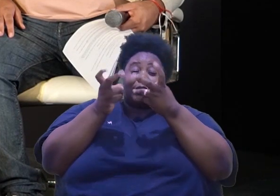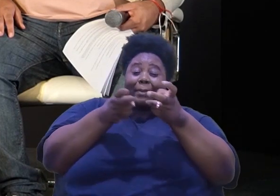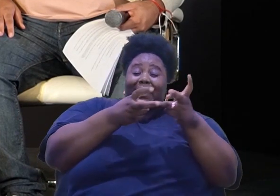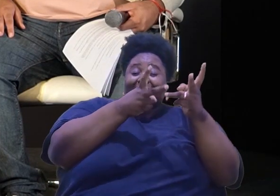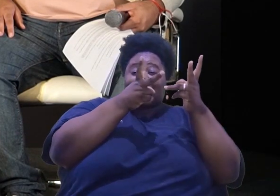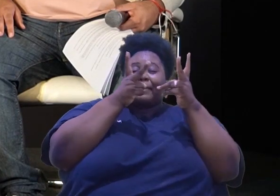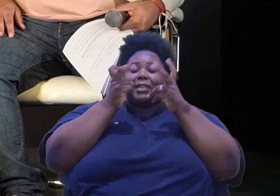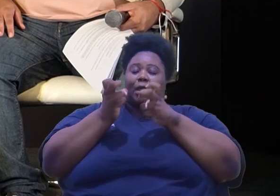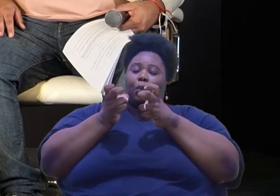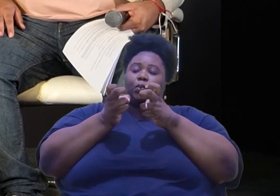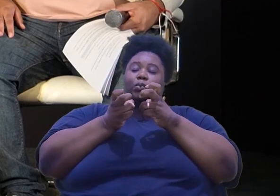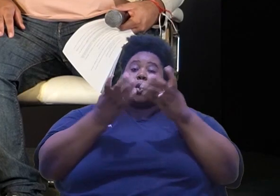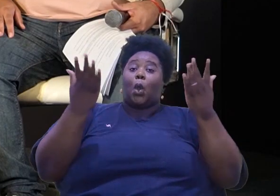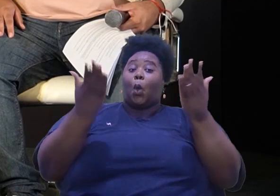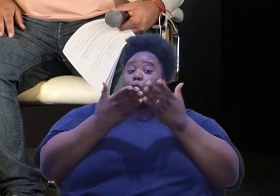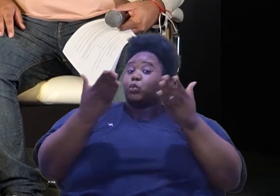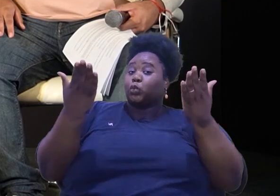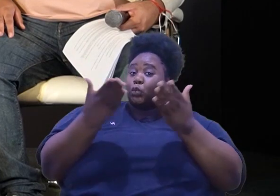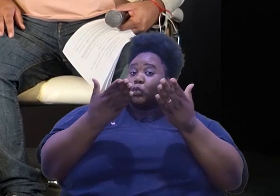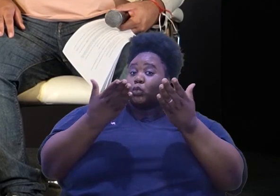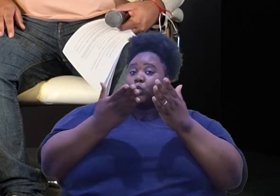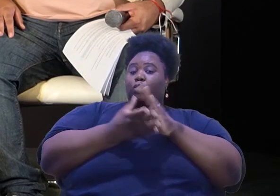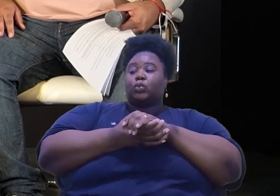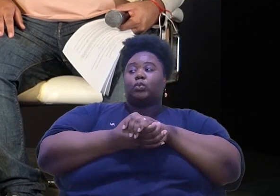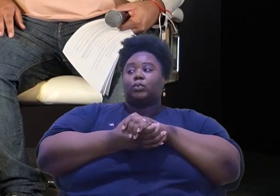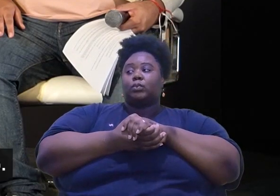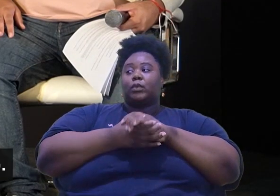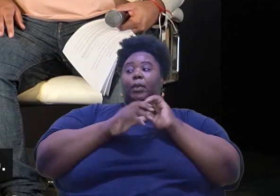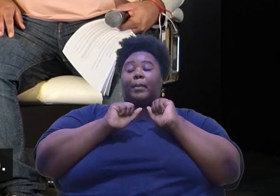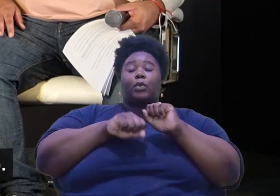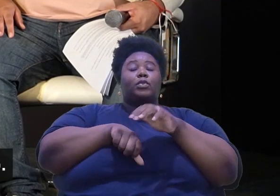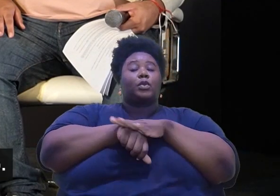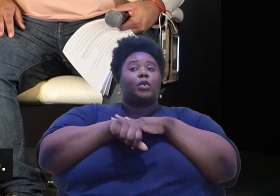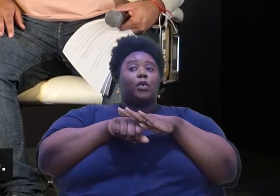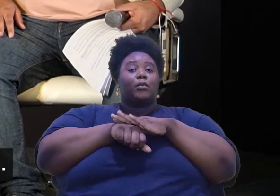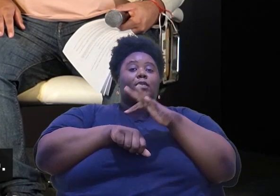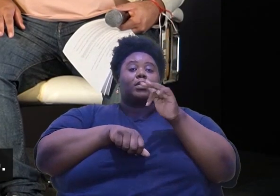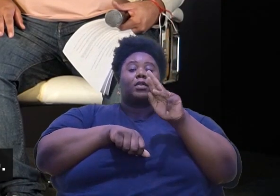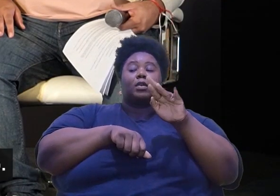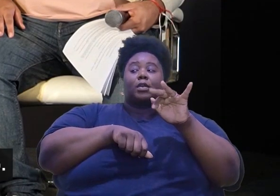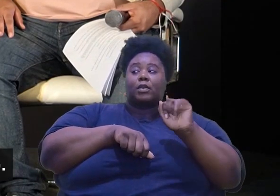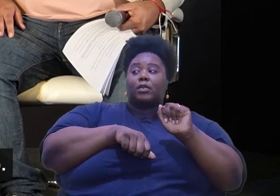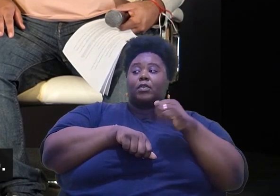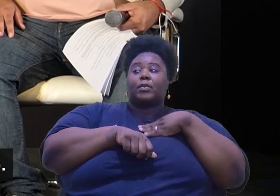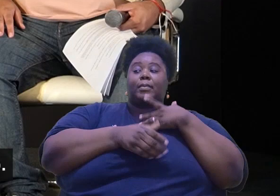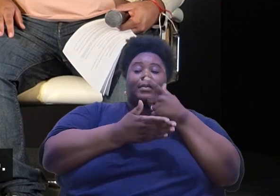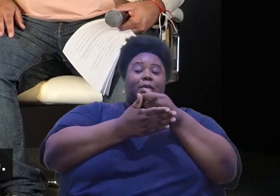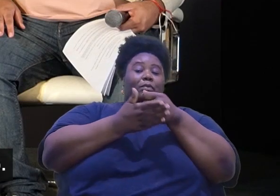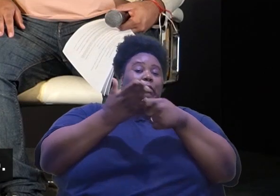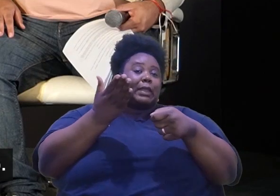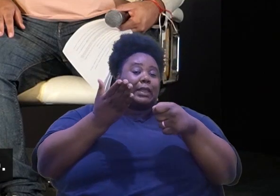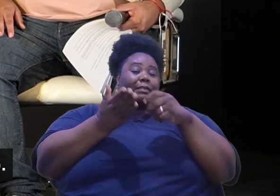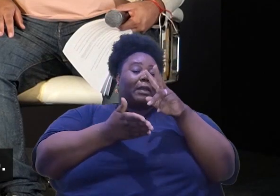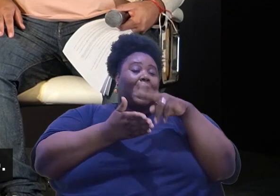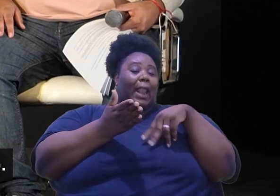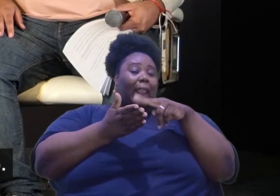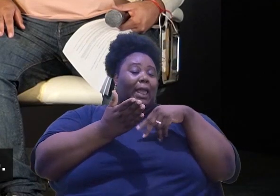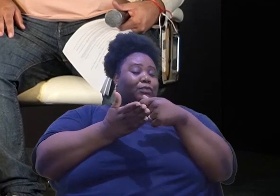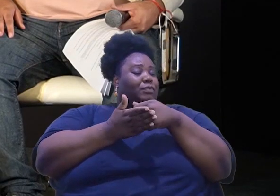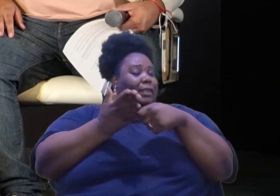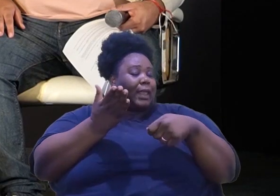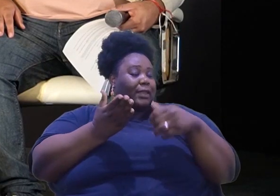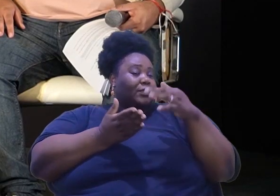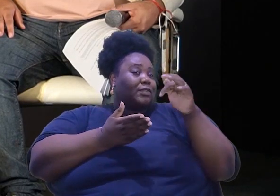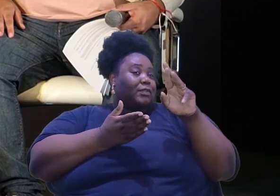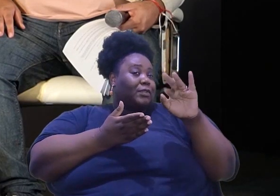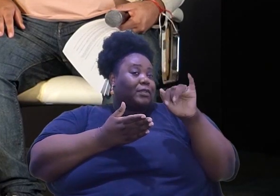né? Hoje, eu poder dialogar com Frei Beto, ler os textos de Frei Beto,